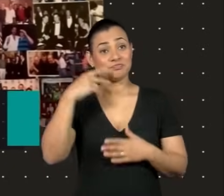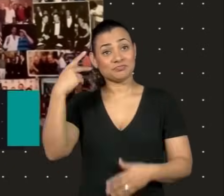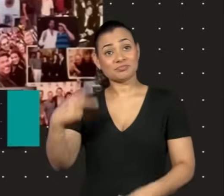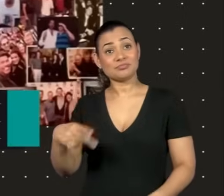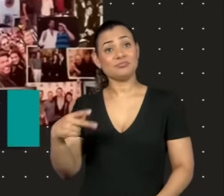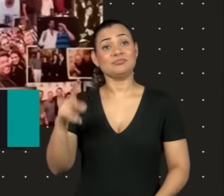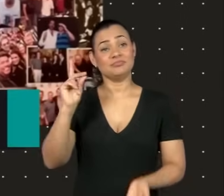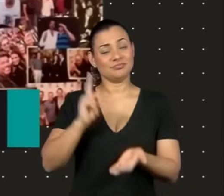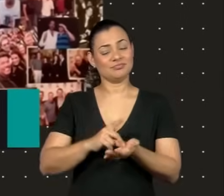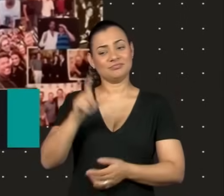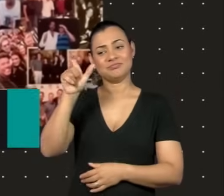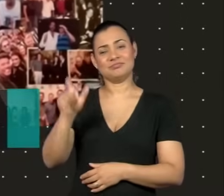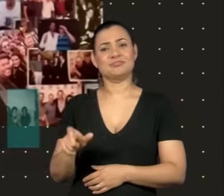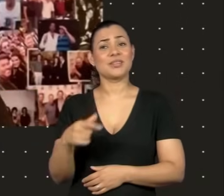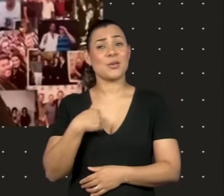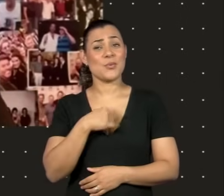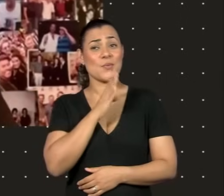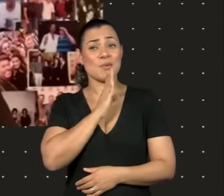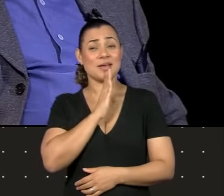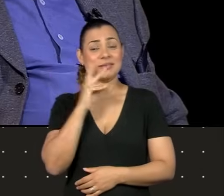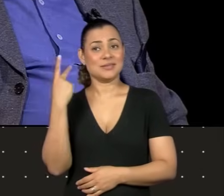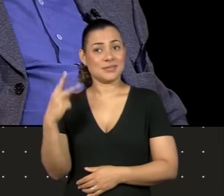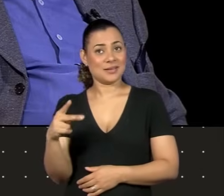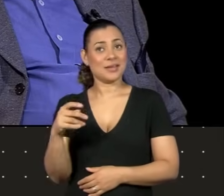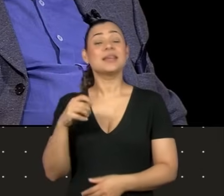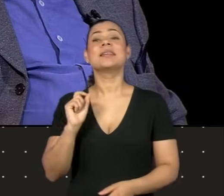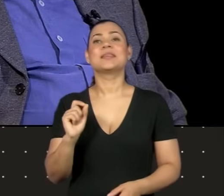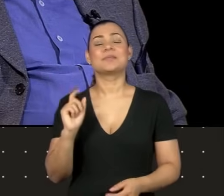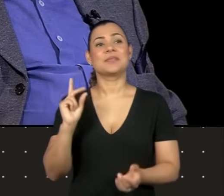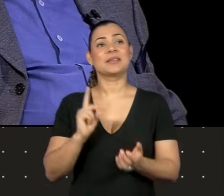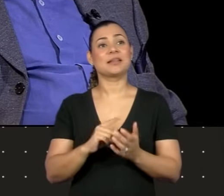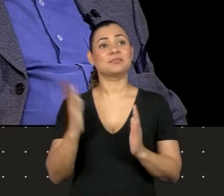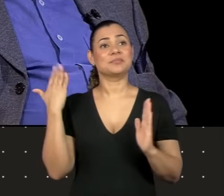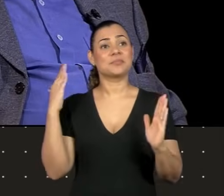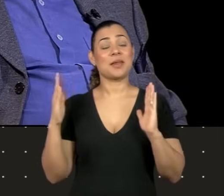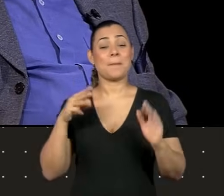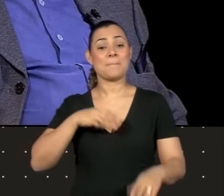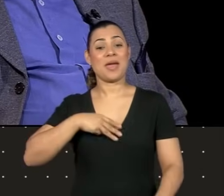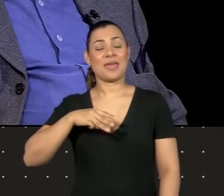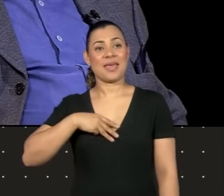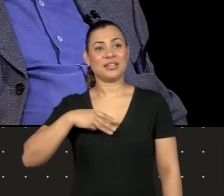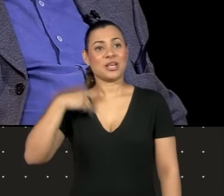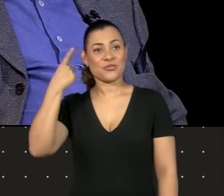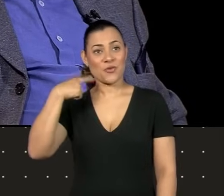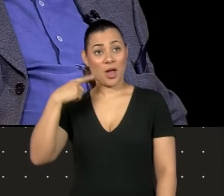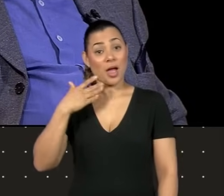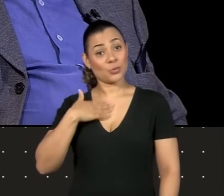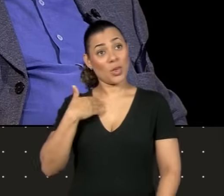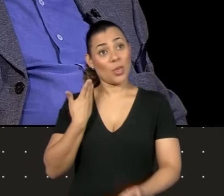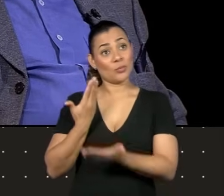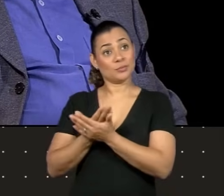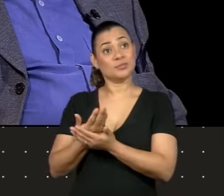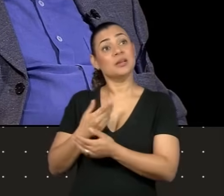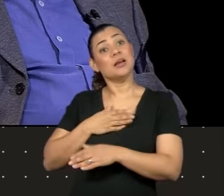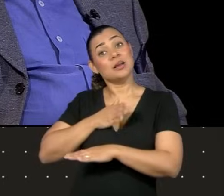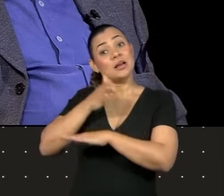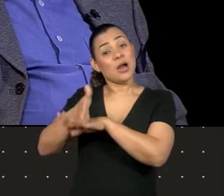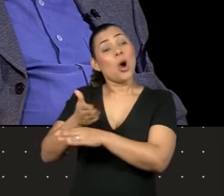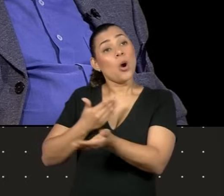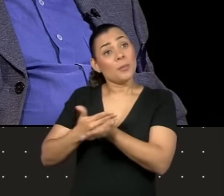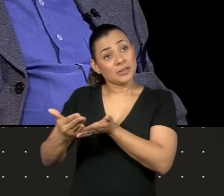Mané. Eu conheci o Mané no Direito do Mackenzie, quando eu era calouro